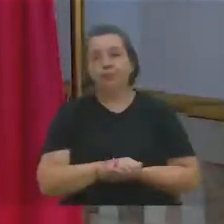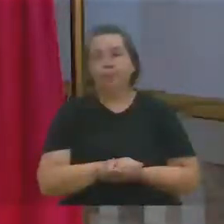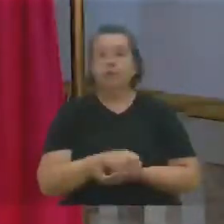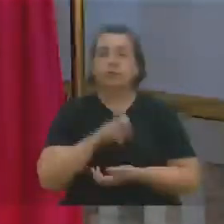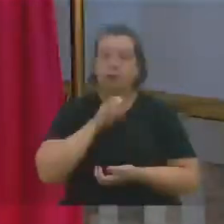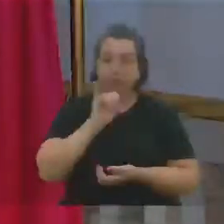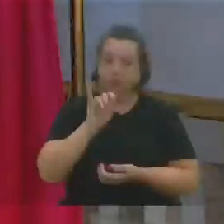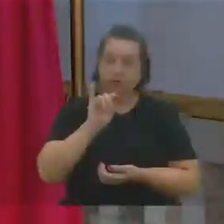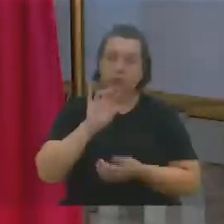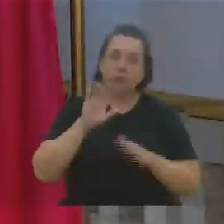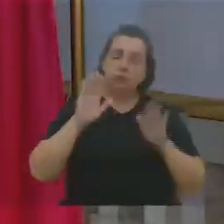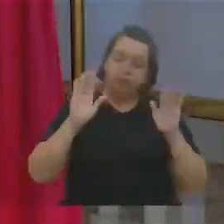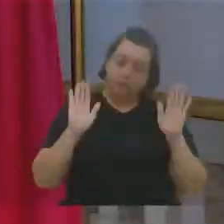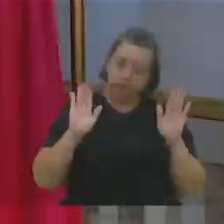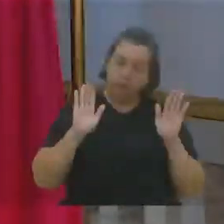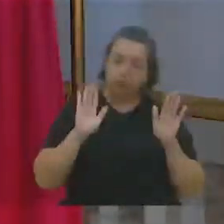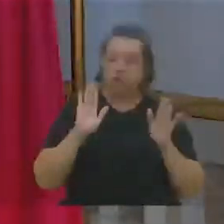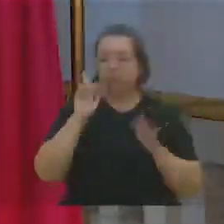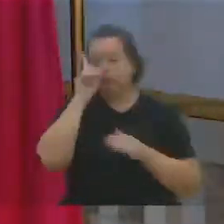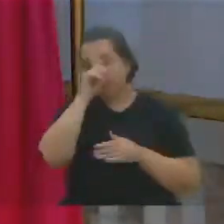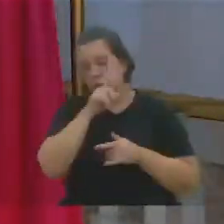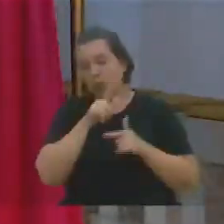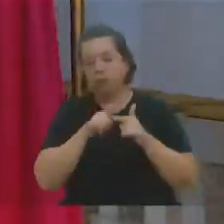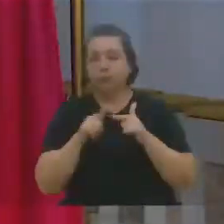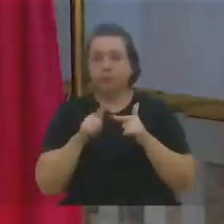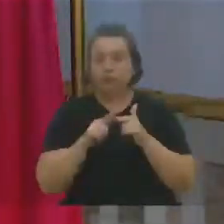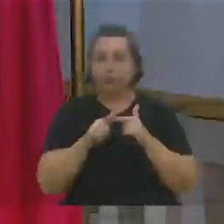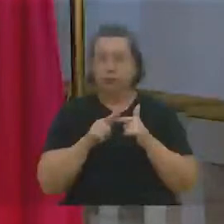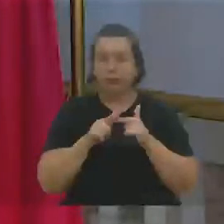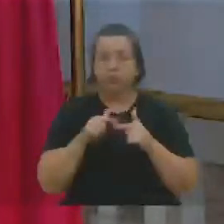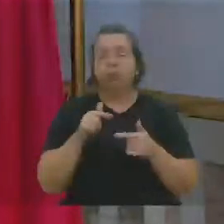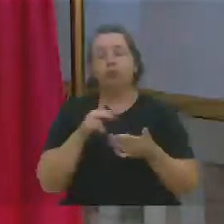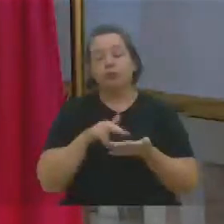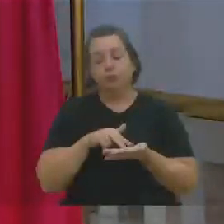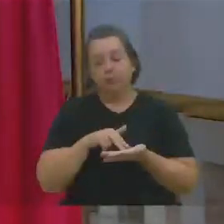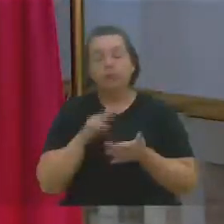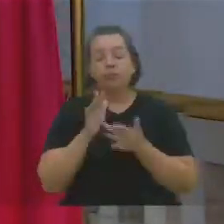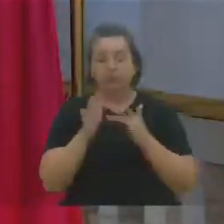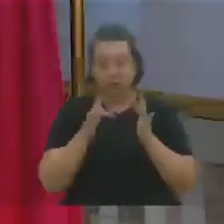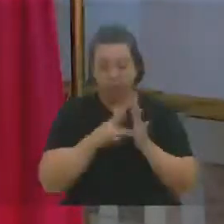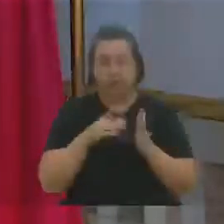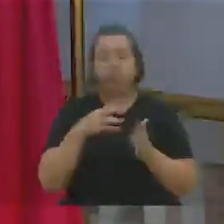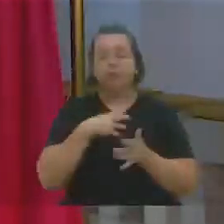passado pelas dificuldades que Cristo passou.